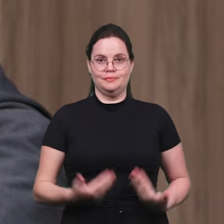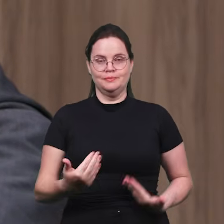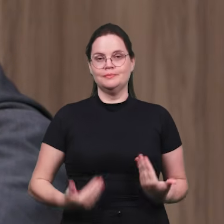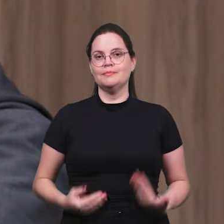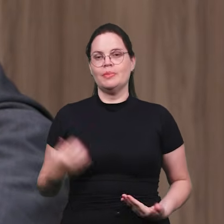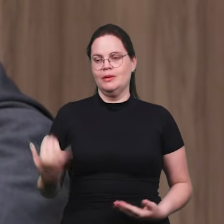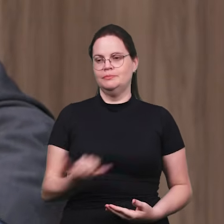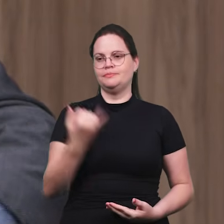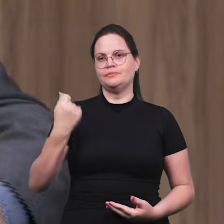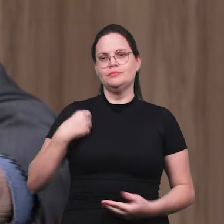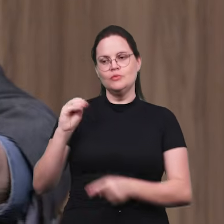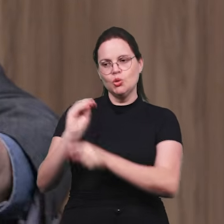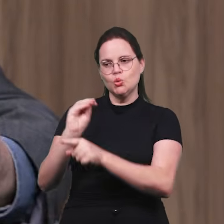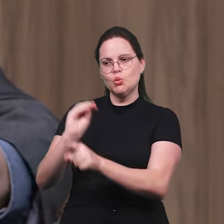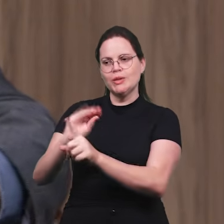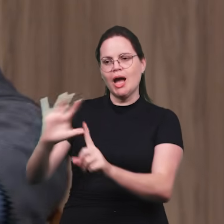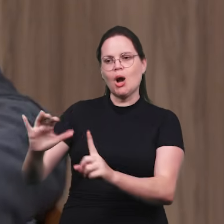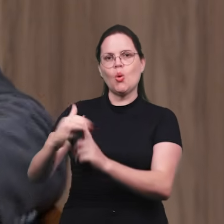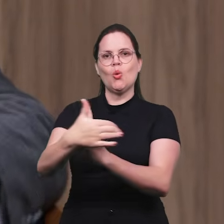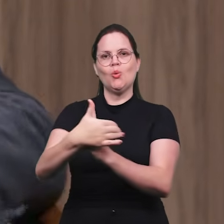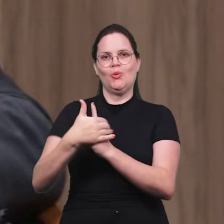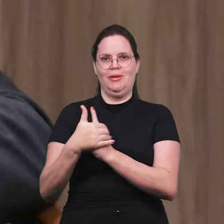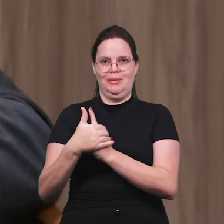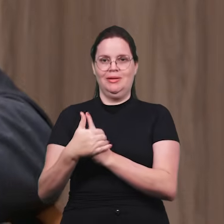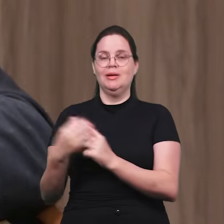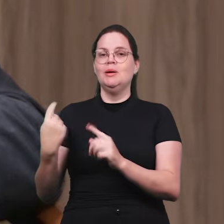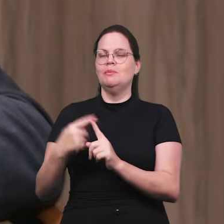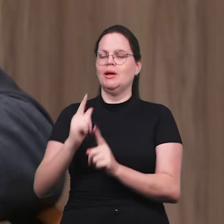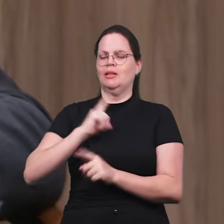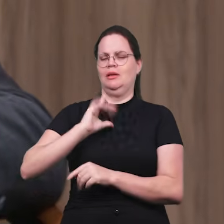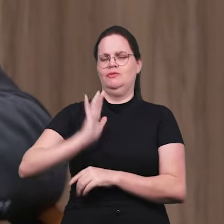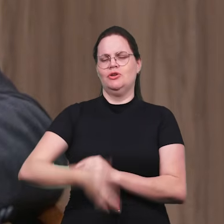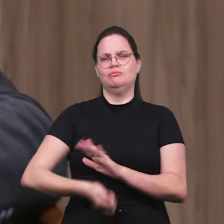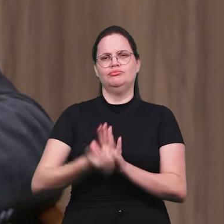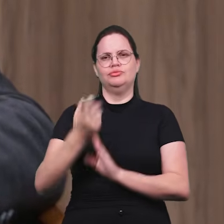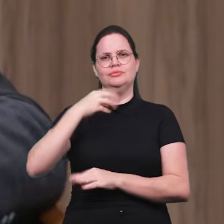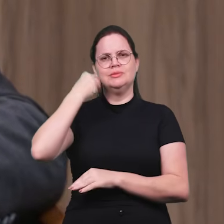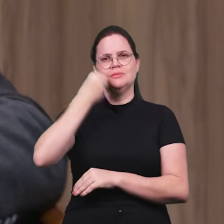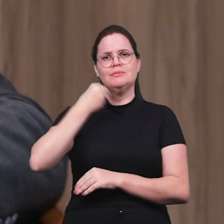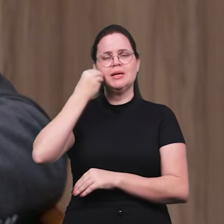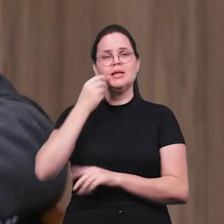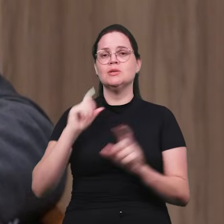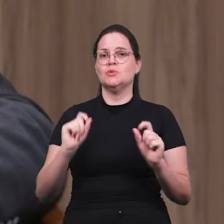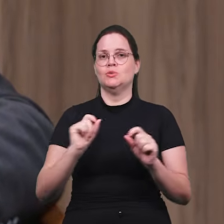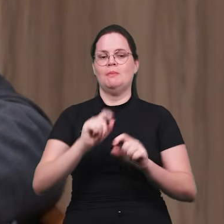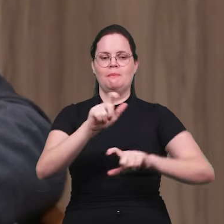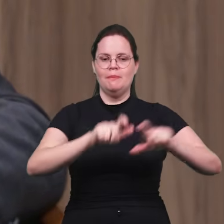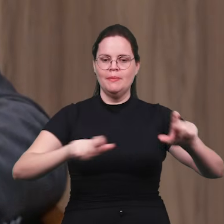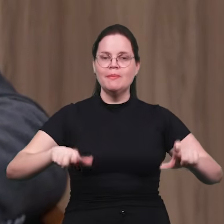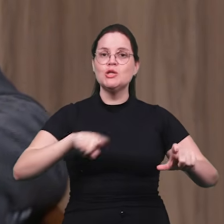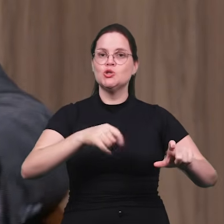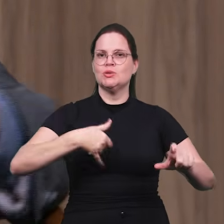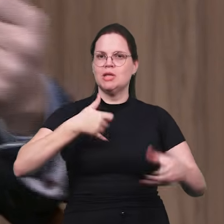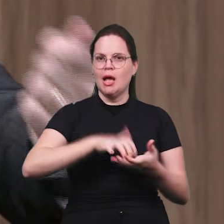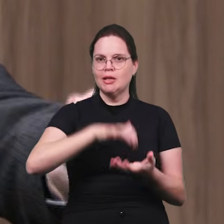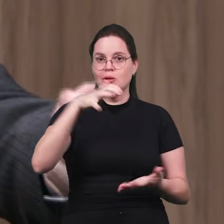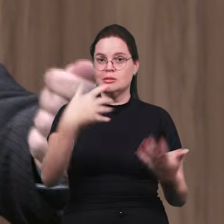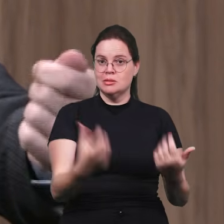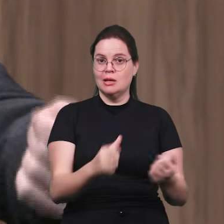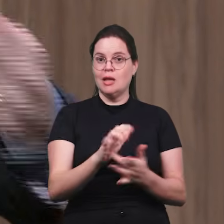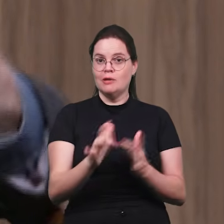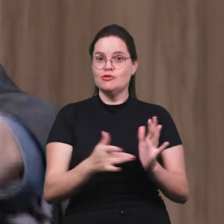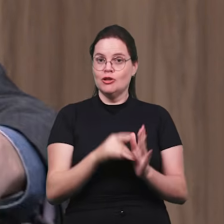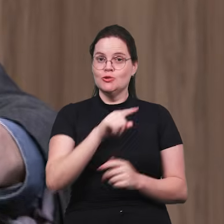abraçarmos essa causa, porque nós tivemos inúmeras experiências de pessoas que se converteram ao Senhor nessa idade, porque